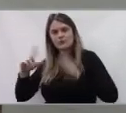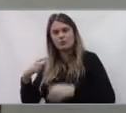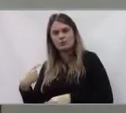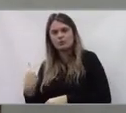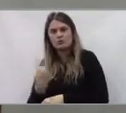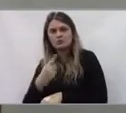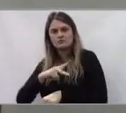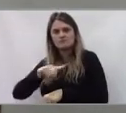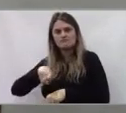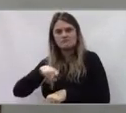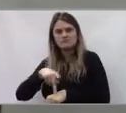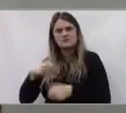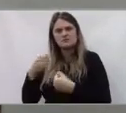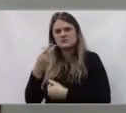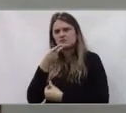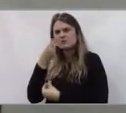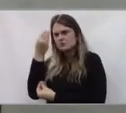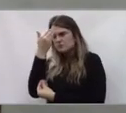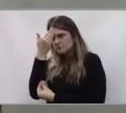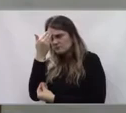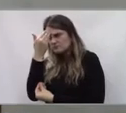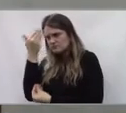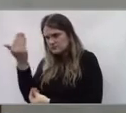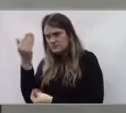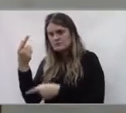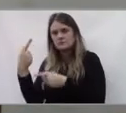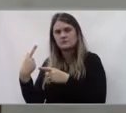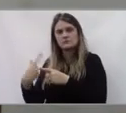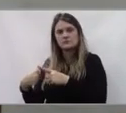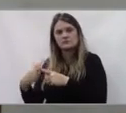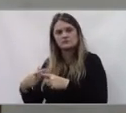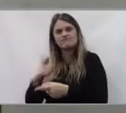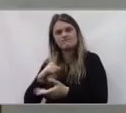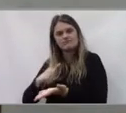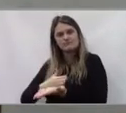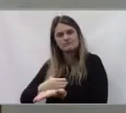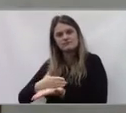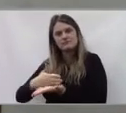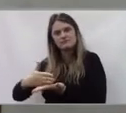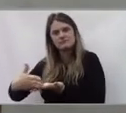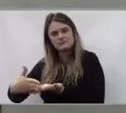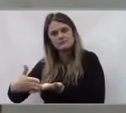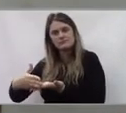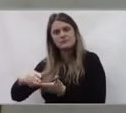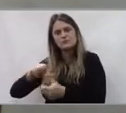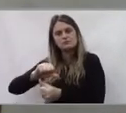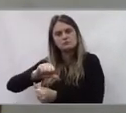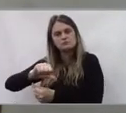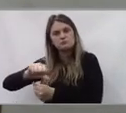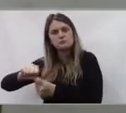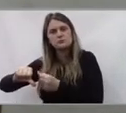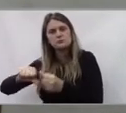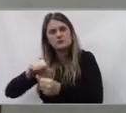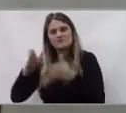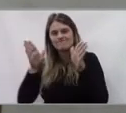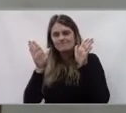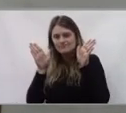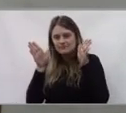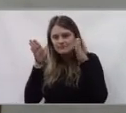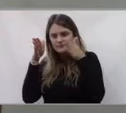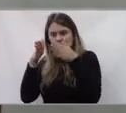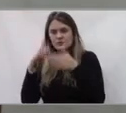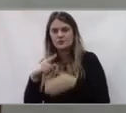deveremos ser muito gratos a vocês, porque vocês estão dando o início a uma caminhada em direção aos